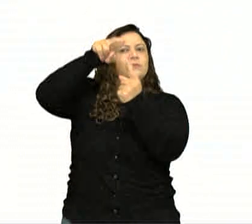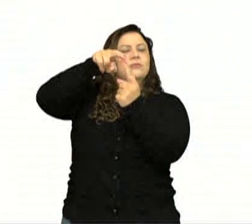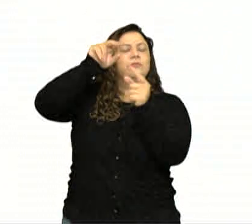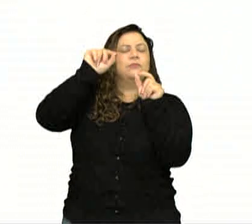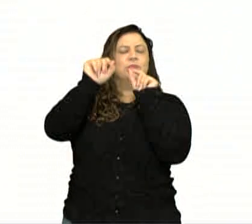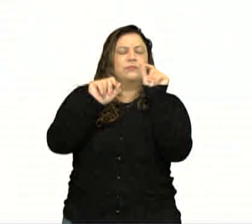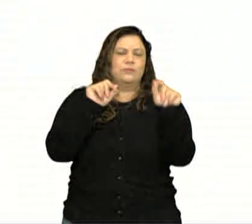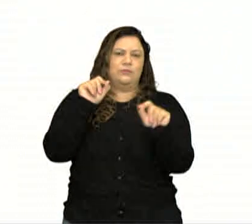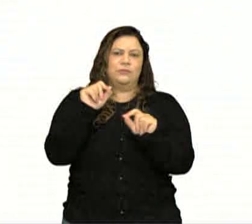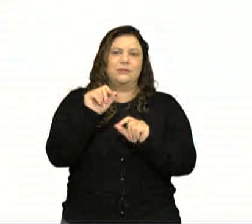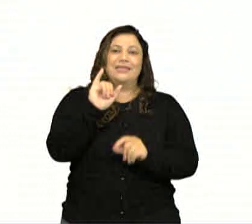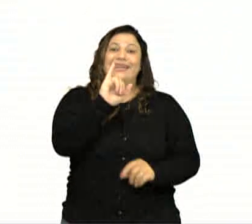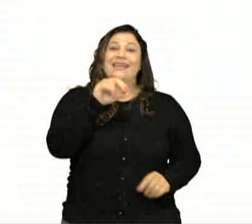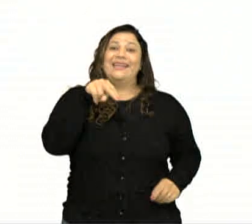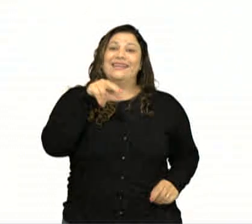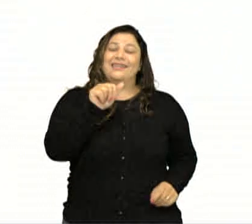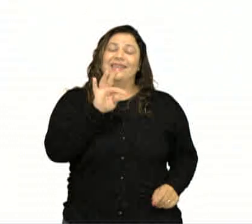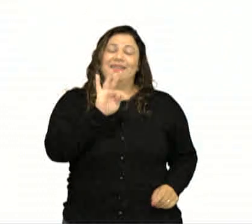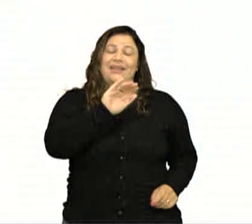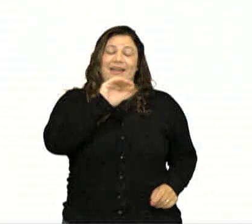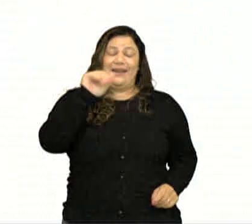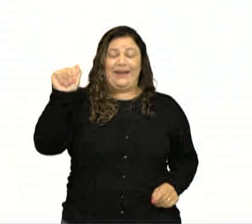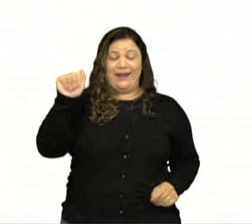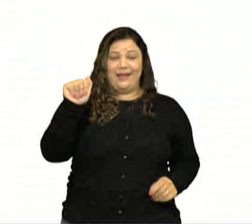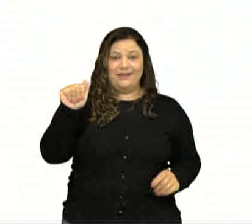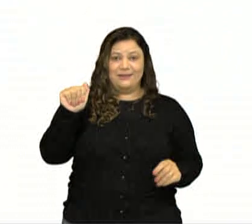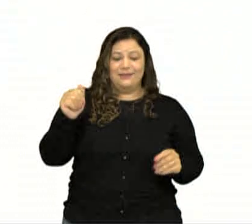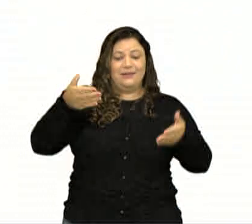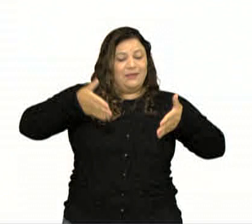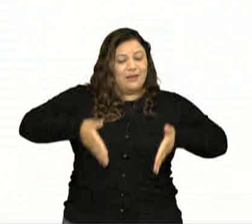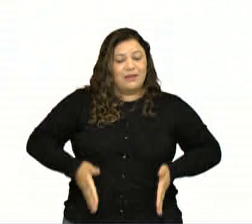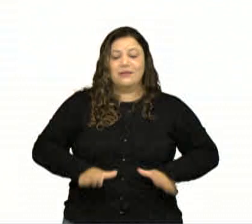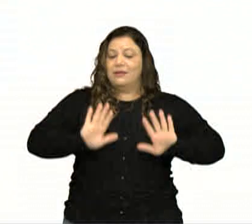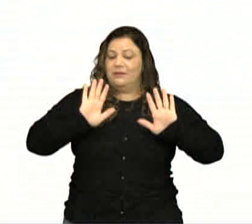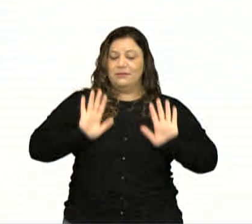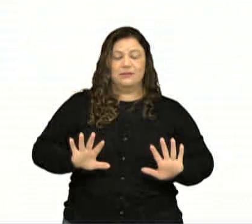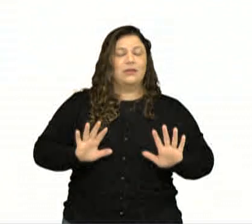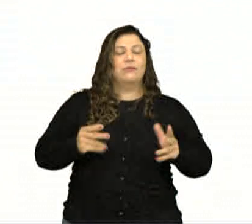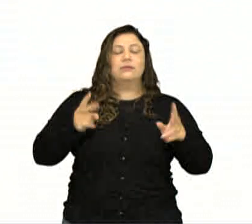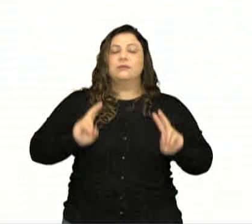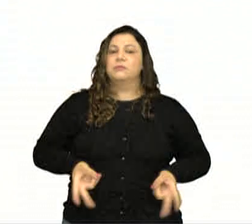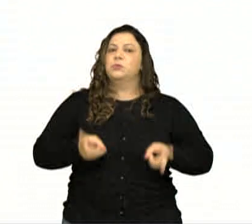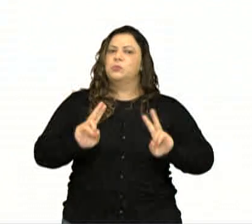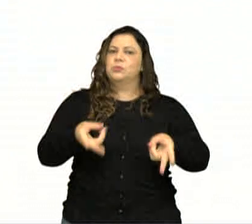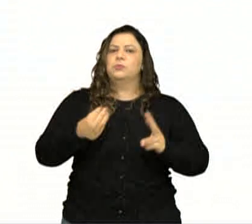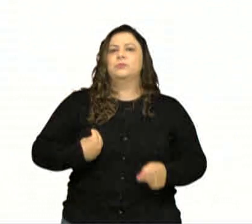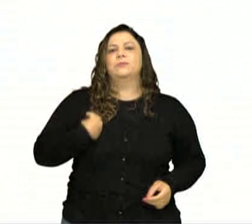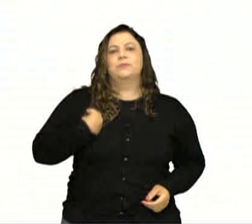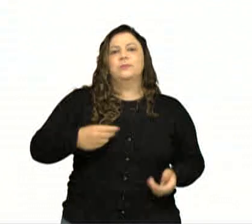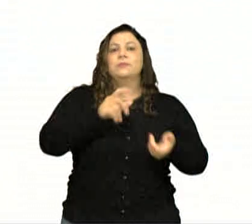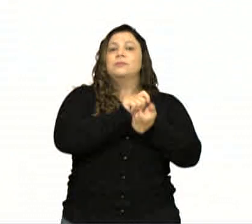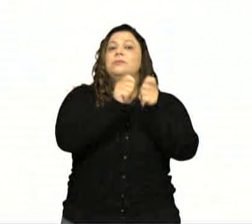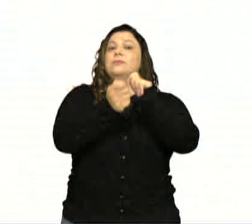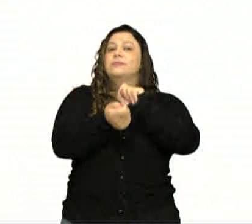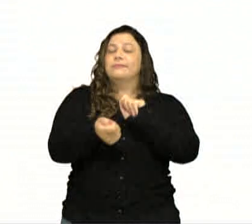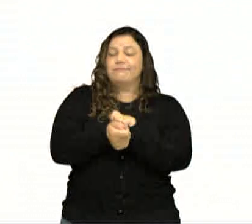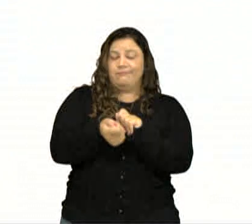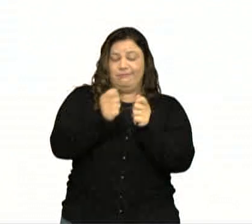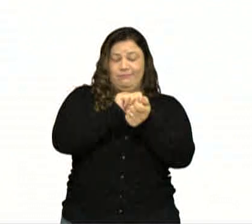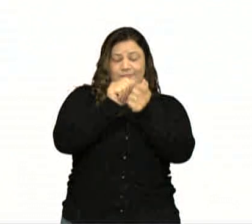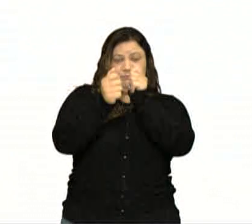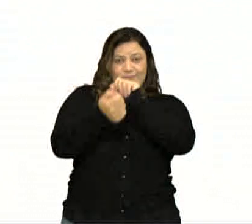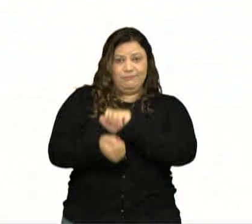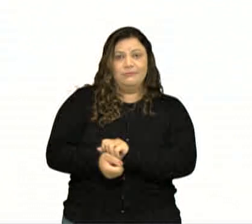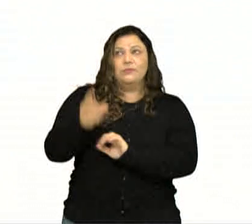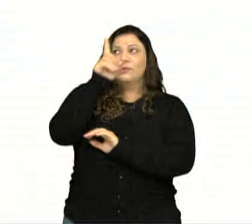inclinação inata de uma coisa para continuar a existir e a se aprimorar. Como Deus,